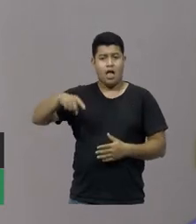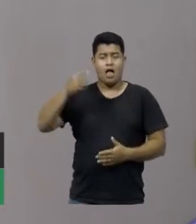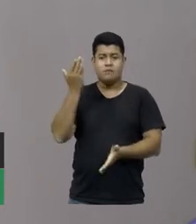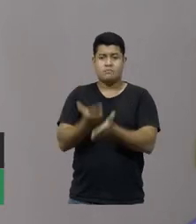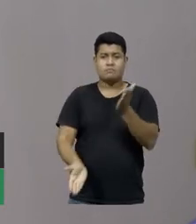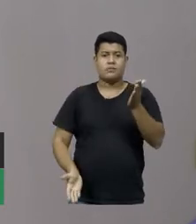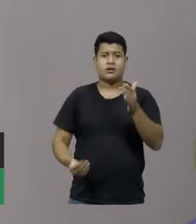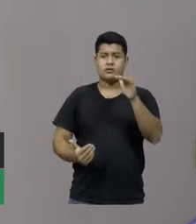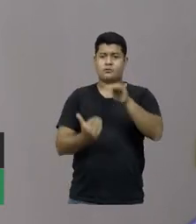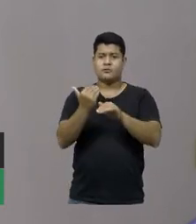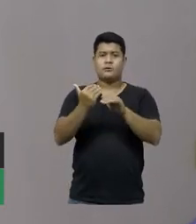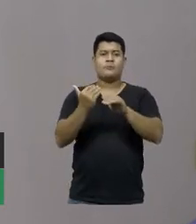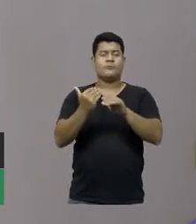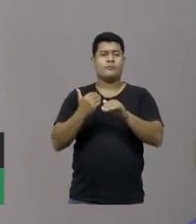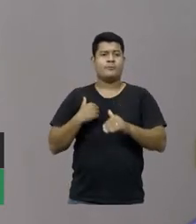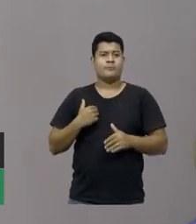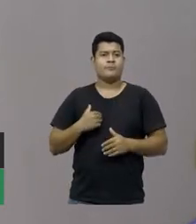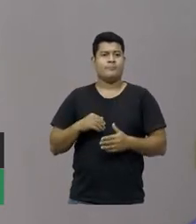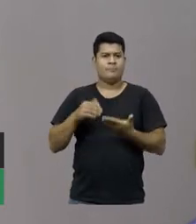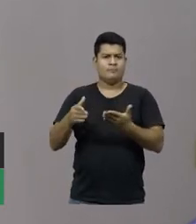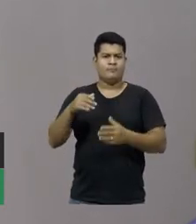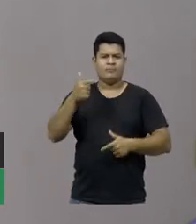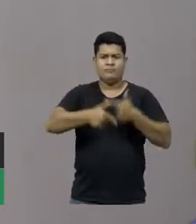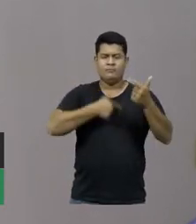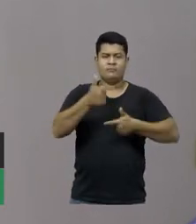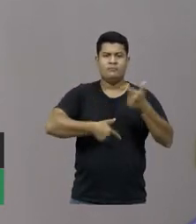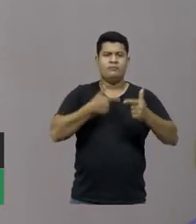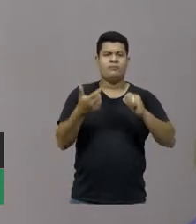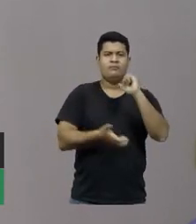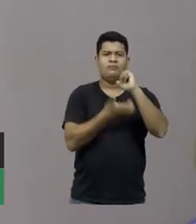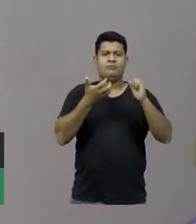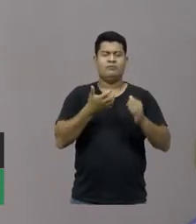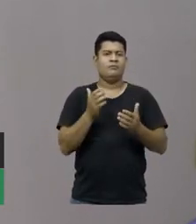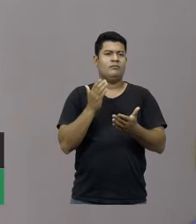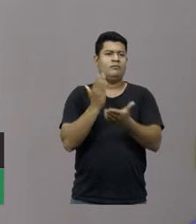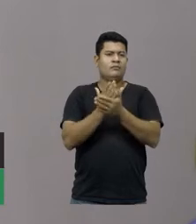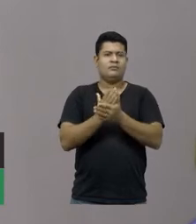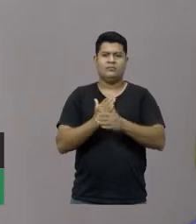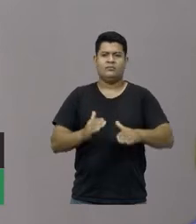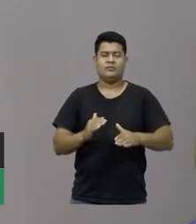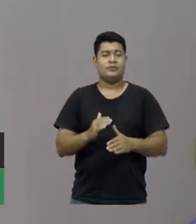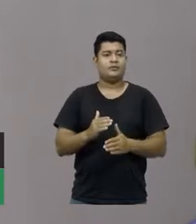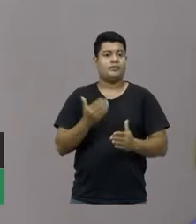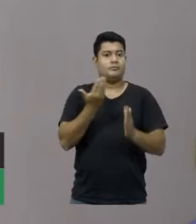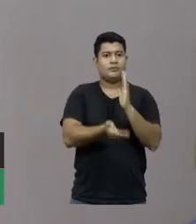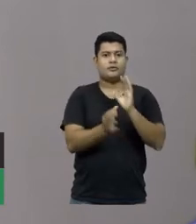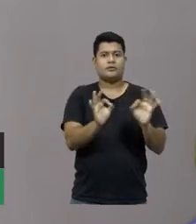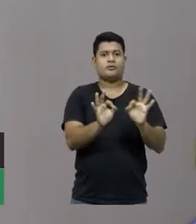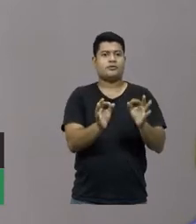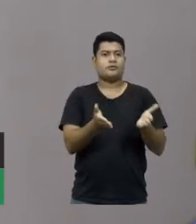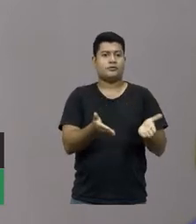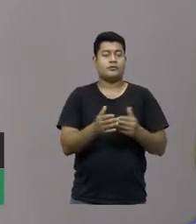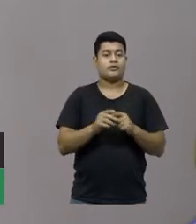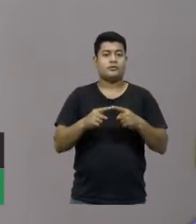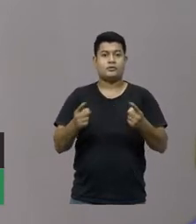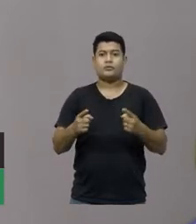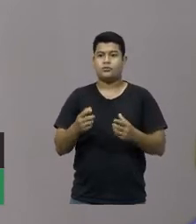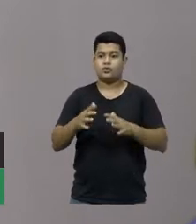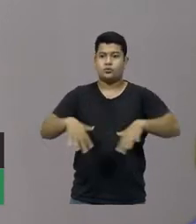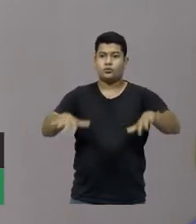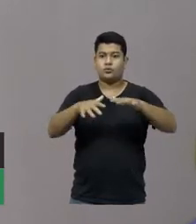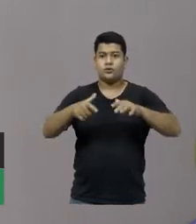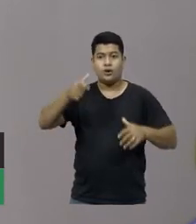Não foi quem fez serviço burocrático que perdeu. Então, senhores deputados, Santa Catarina, todos aqueles que estão